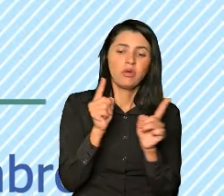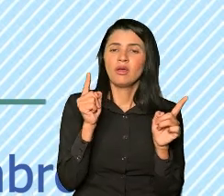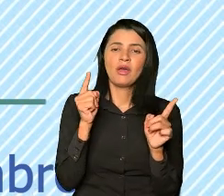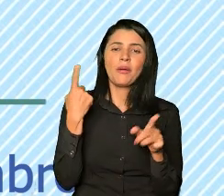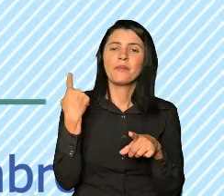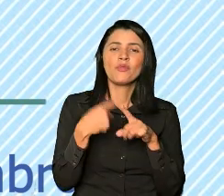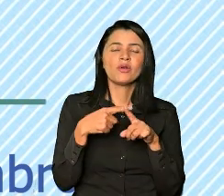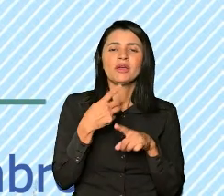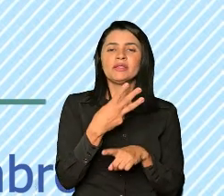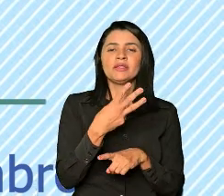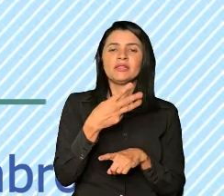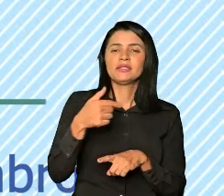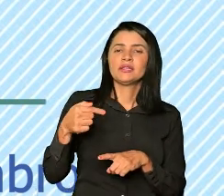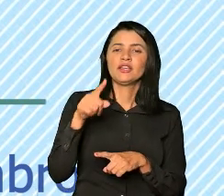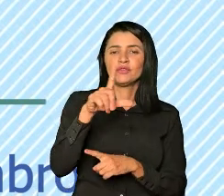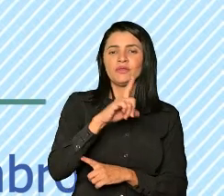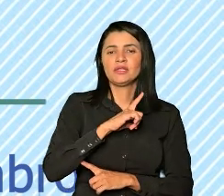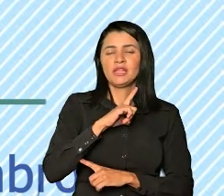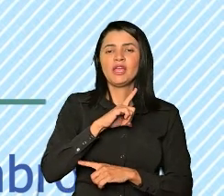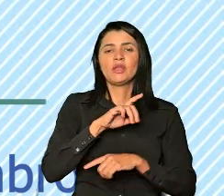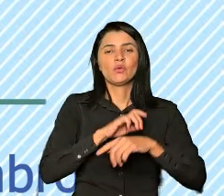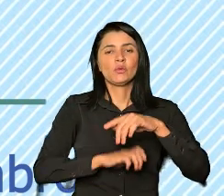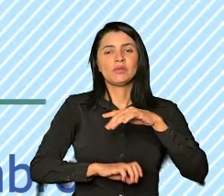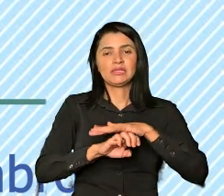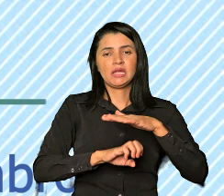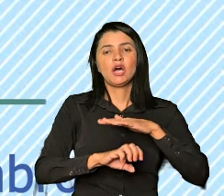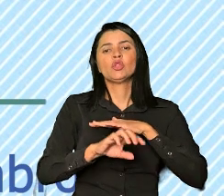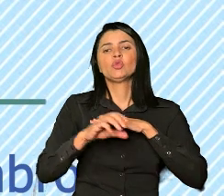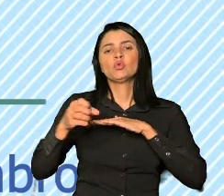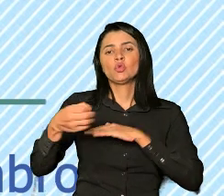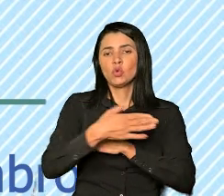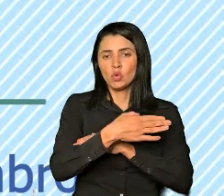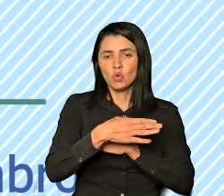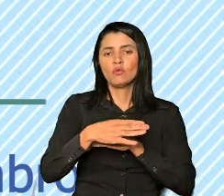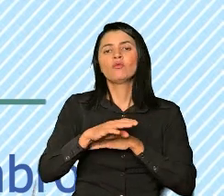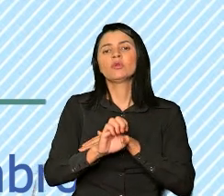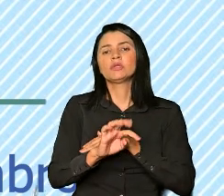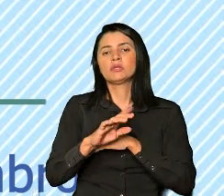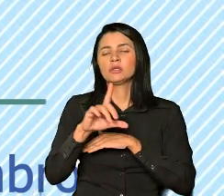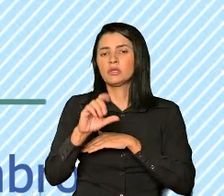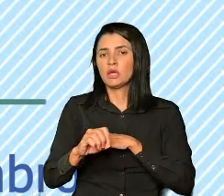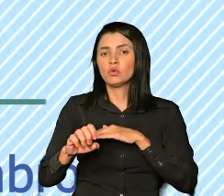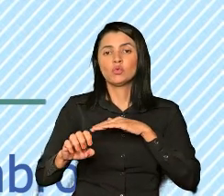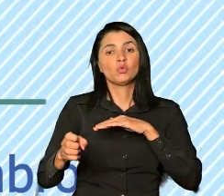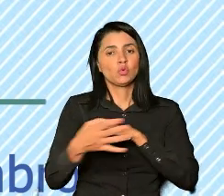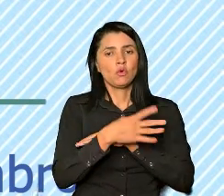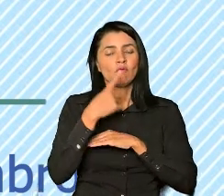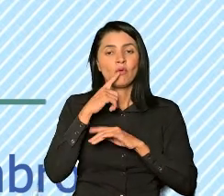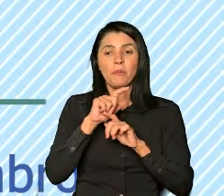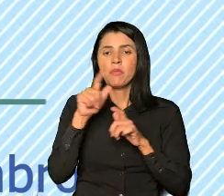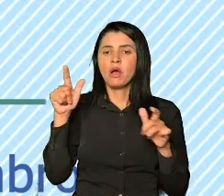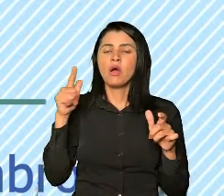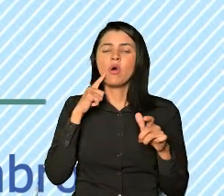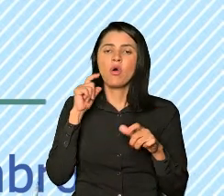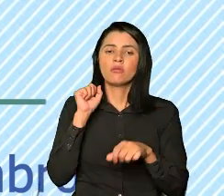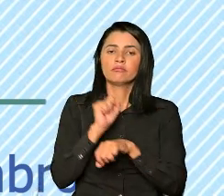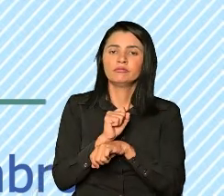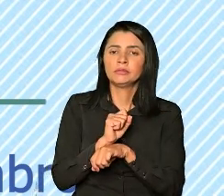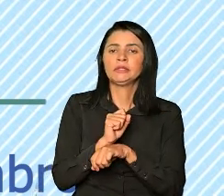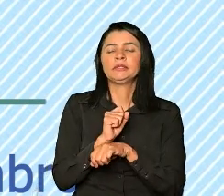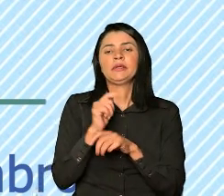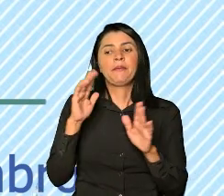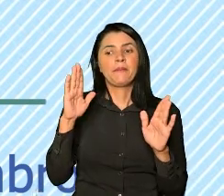Porque em 37 você tem o Estado Novo, né? O Estado Novo vai representar o maior recesso parlamentar da história do Brasil.